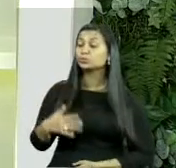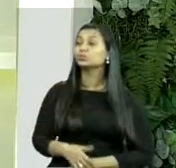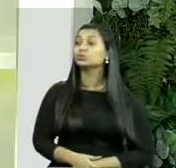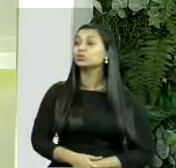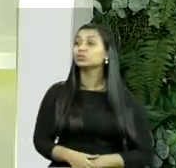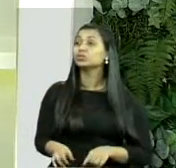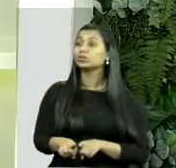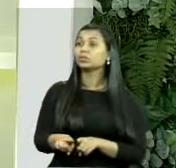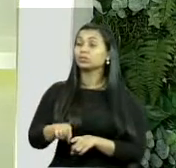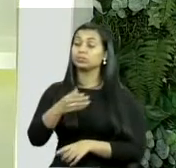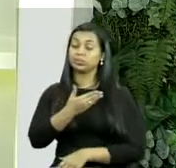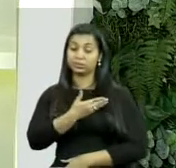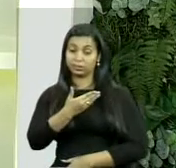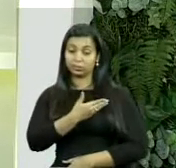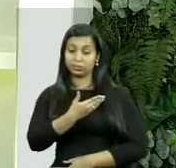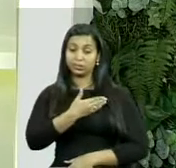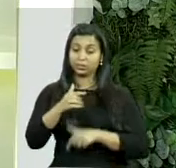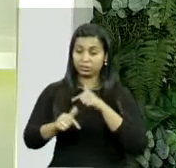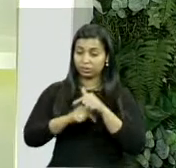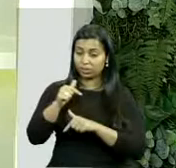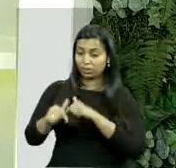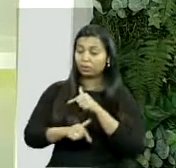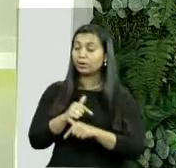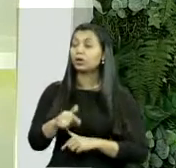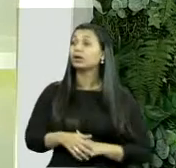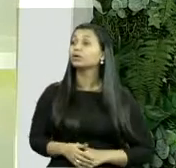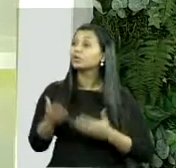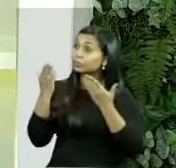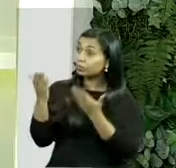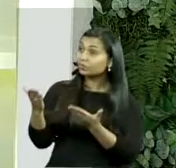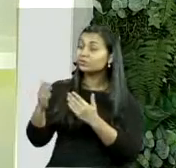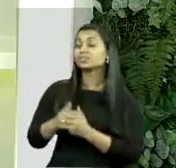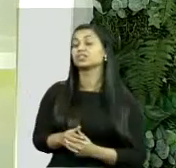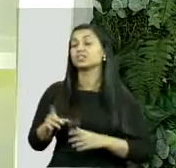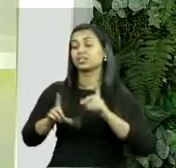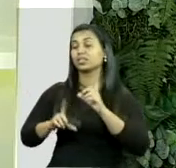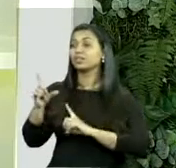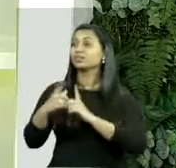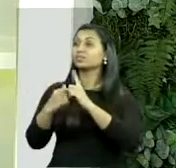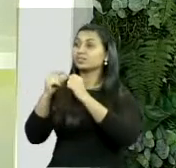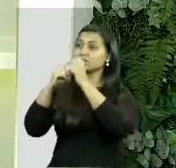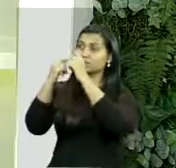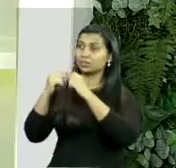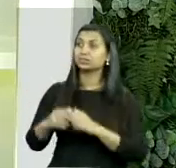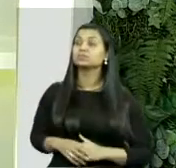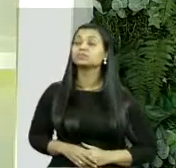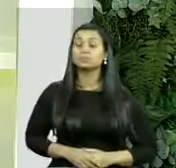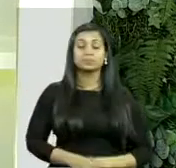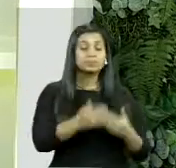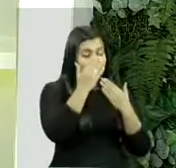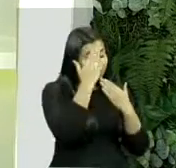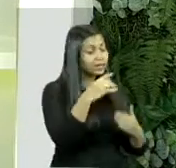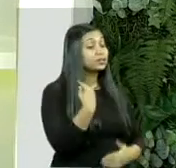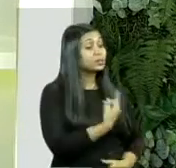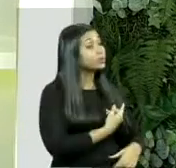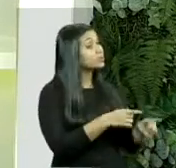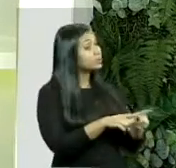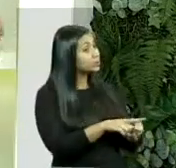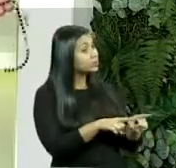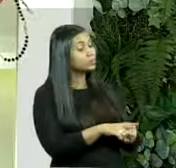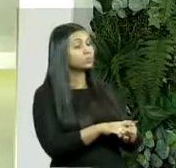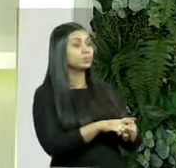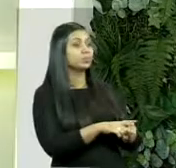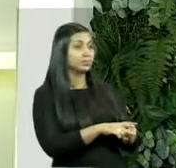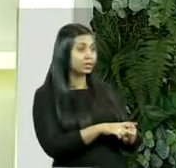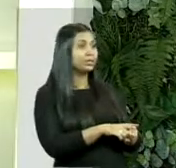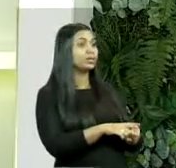Pelas minhas amigas de trabalho. Claro. E por vocês aí da Rede Vida. Obrigado. Nós também retribuímos, o